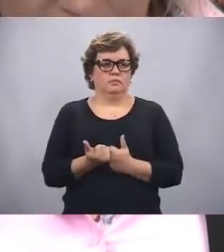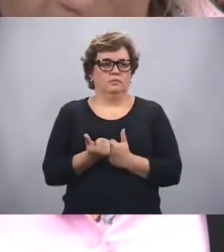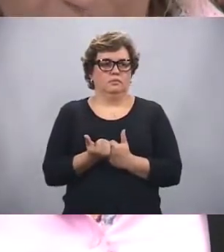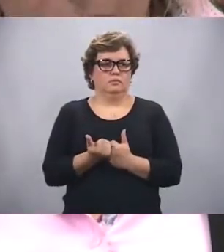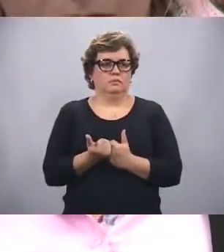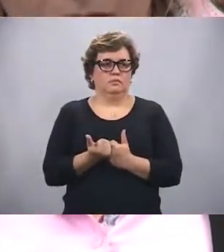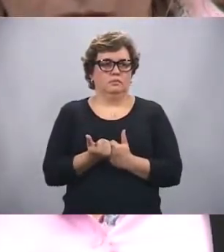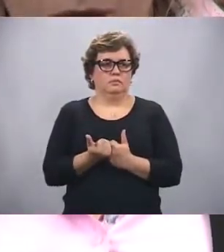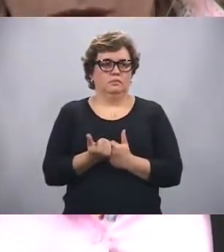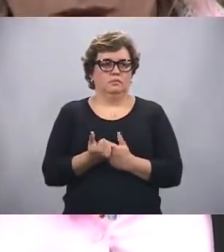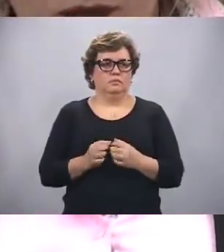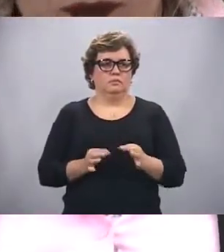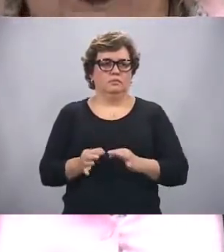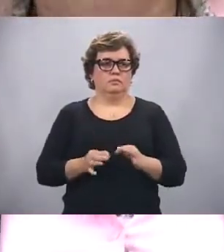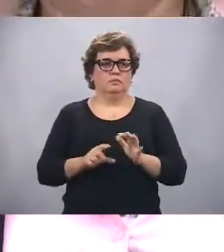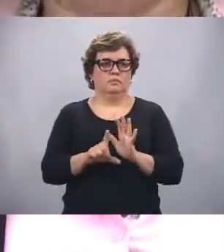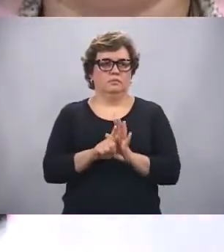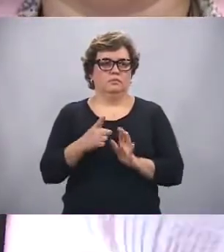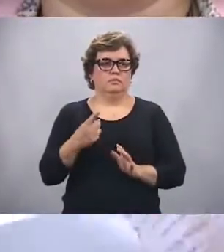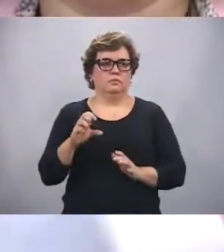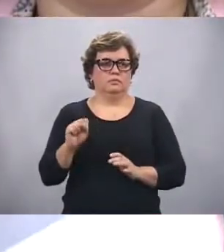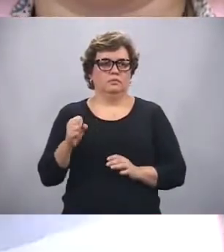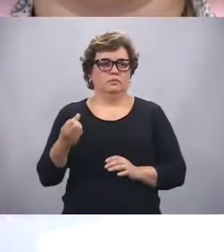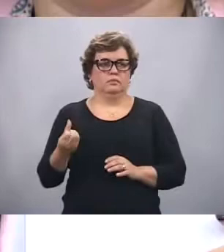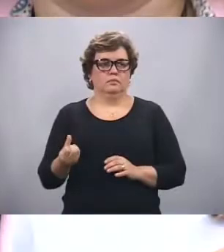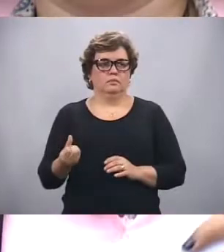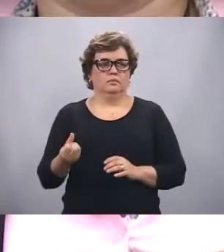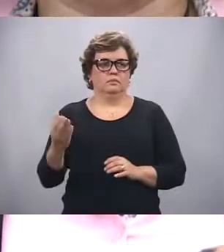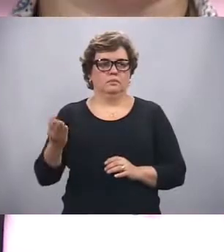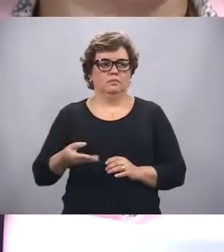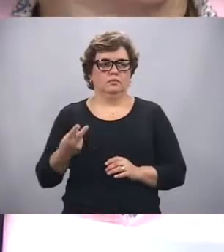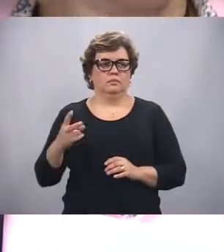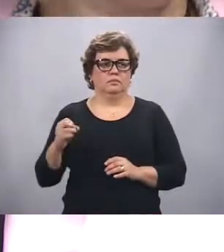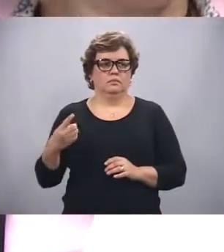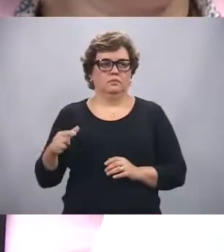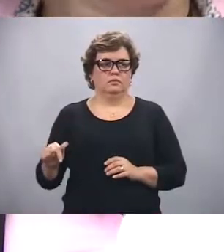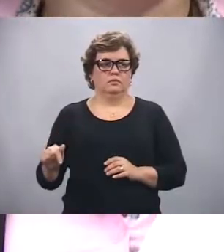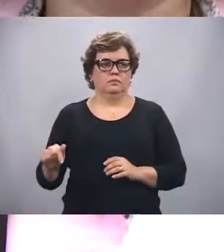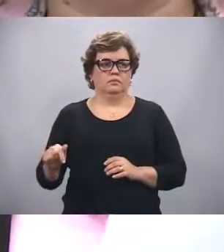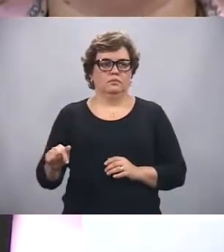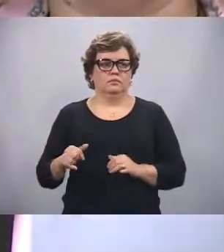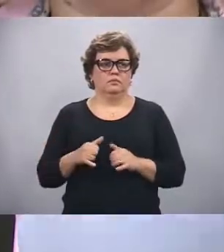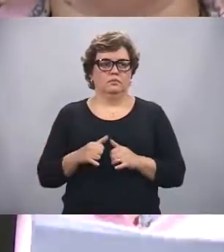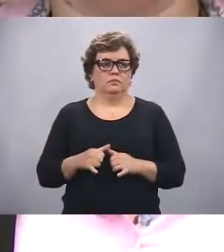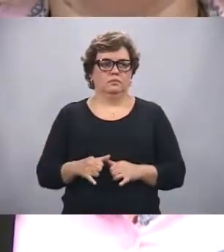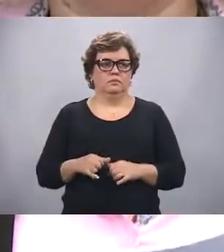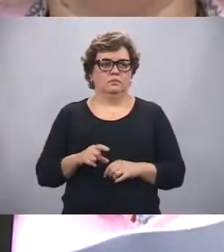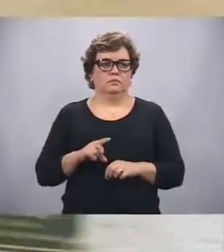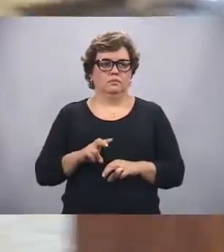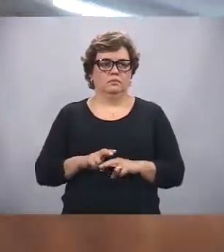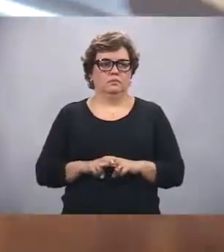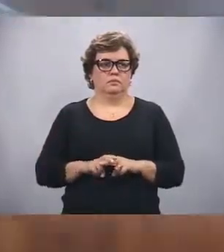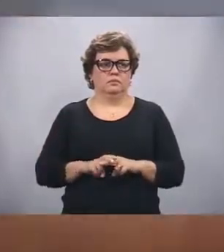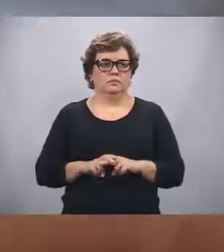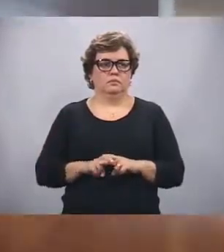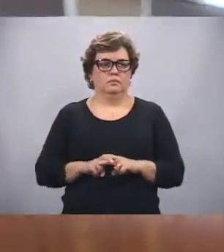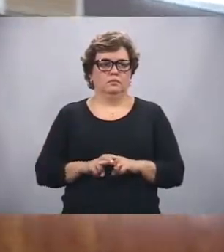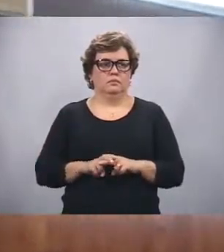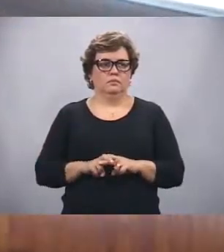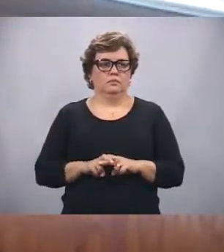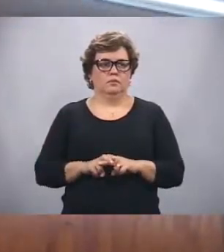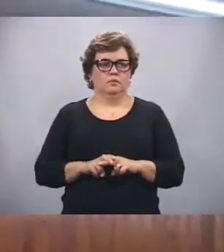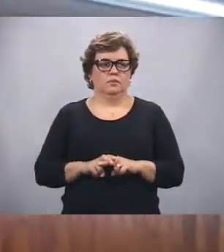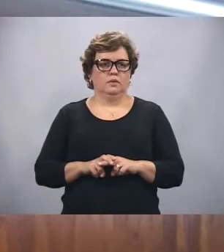tivo o projeto de lei 186/2017 permaneçam como se encontram